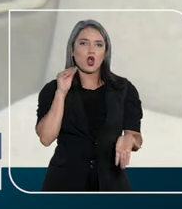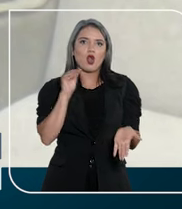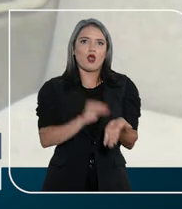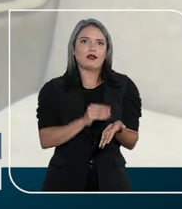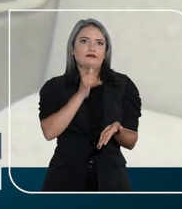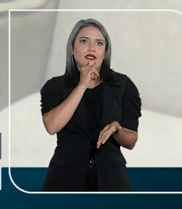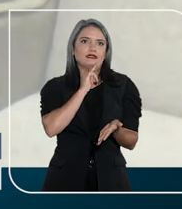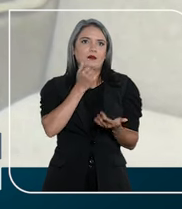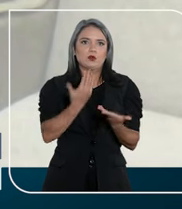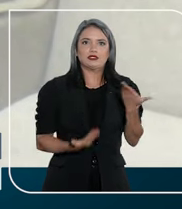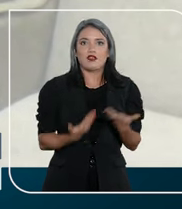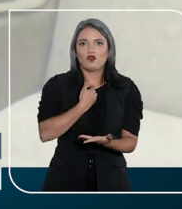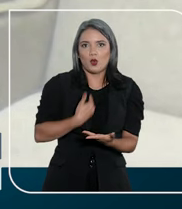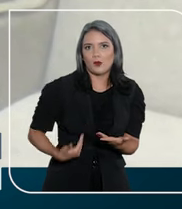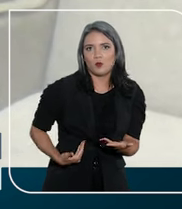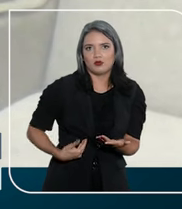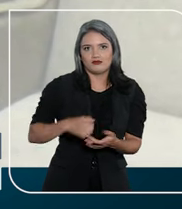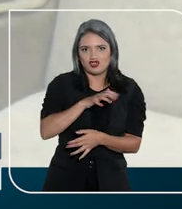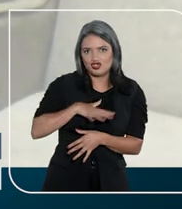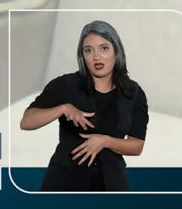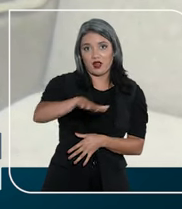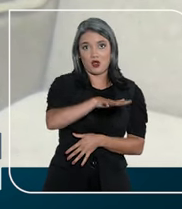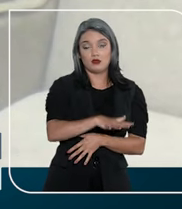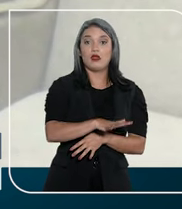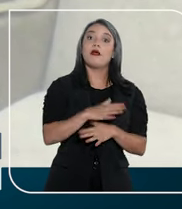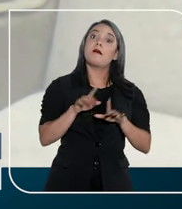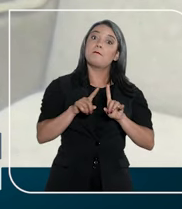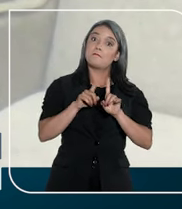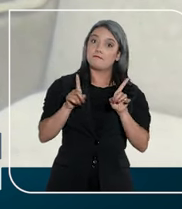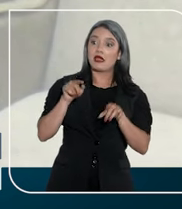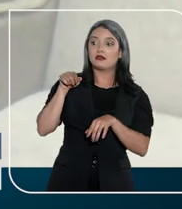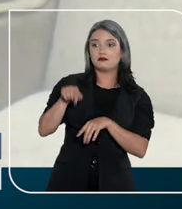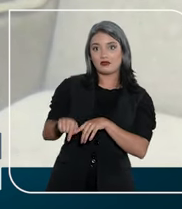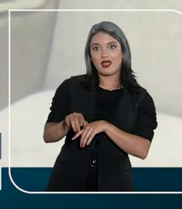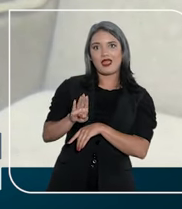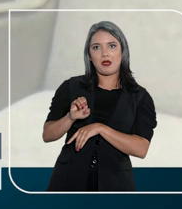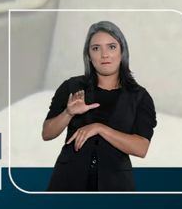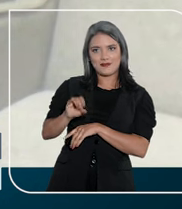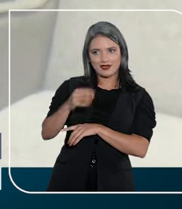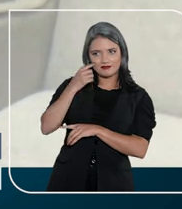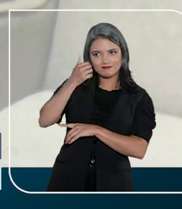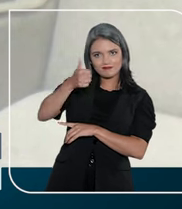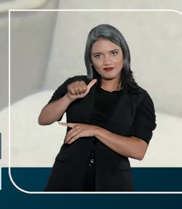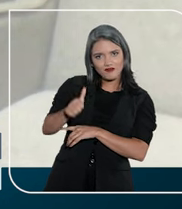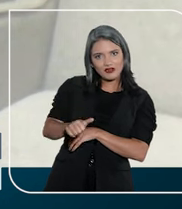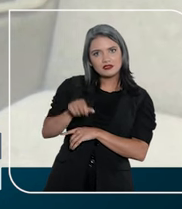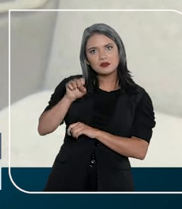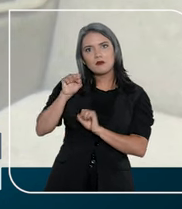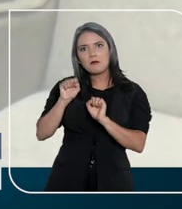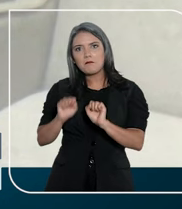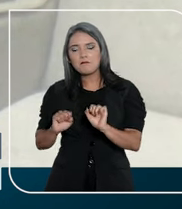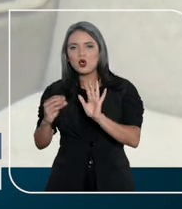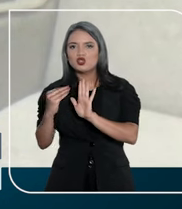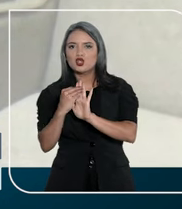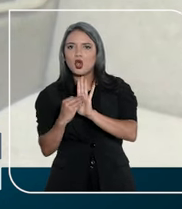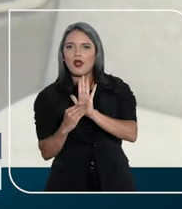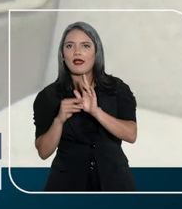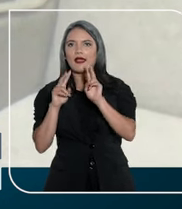é um tema geral. Então, isso não impede que a banca venha cobrar temas, subtemas